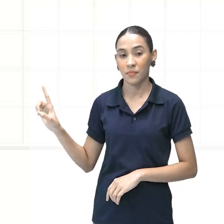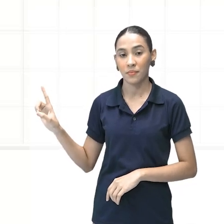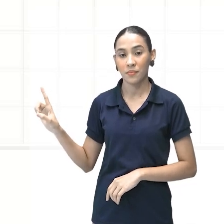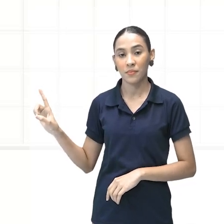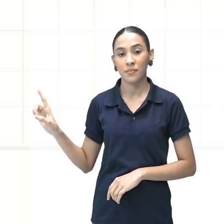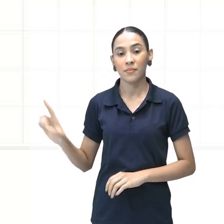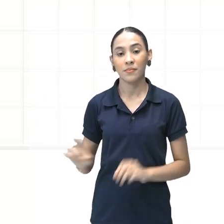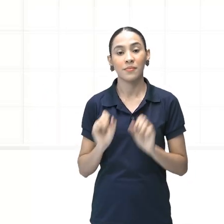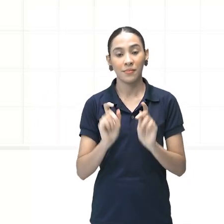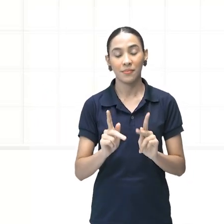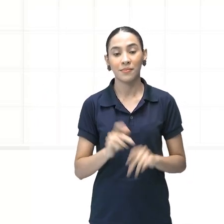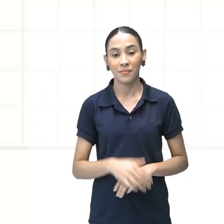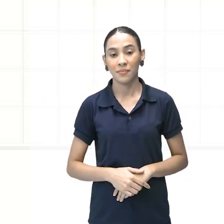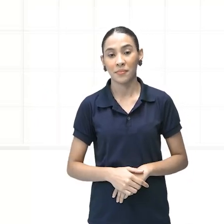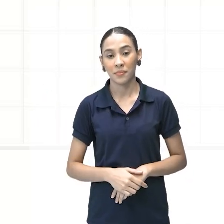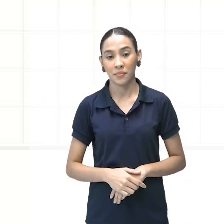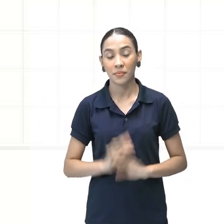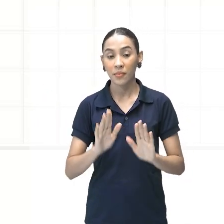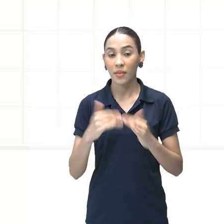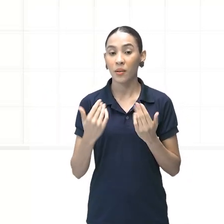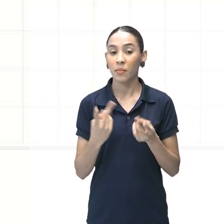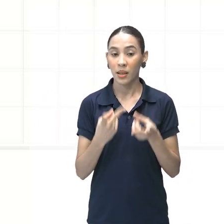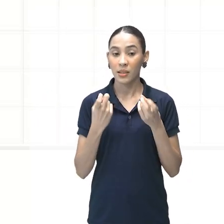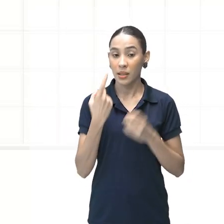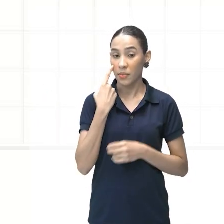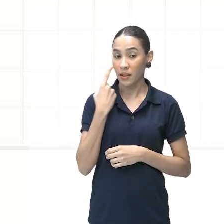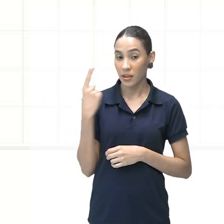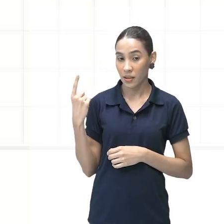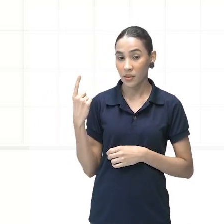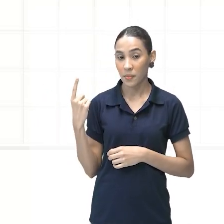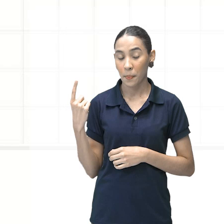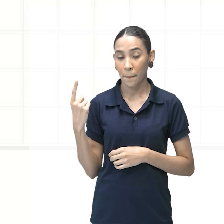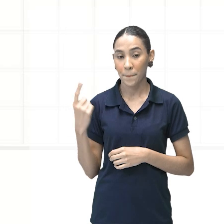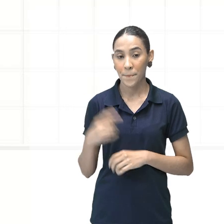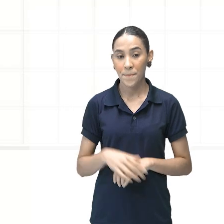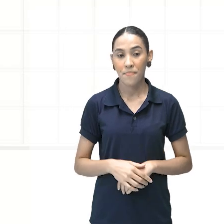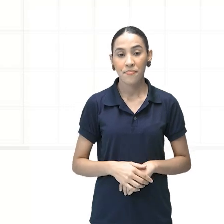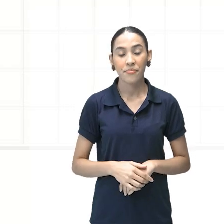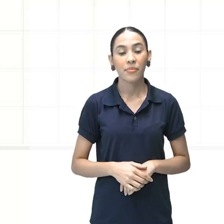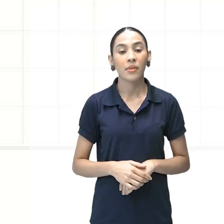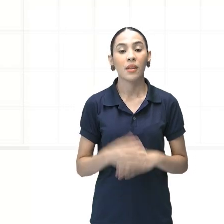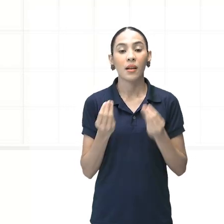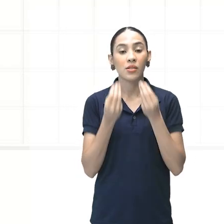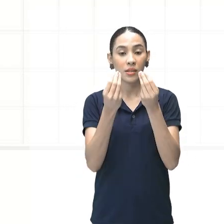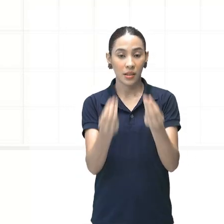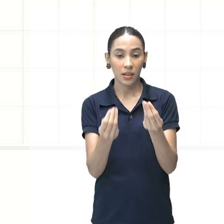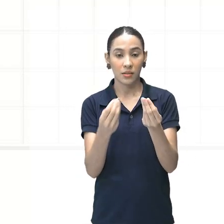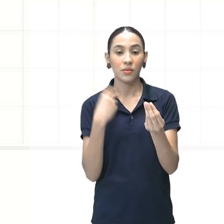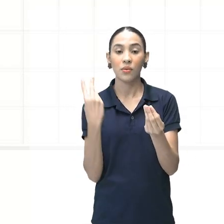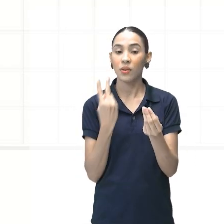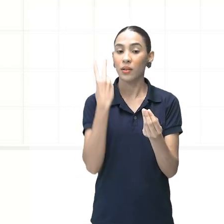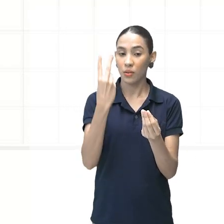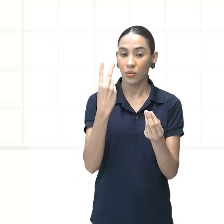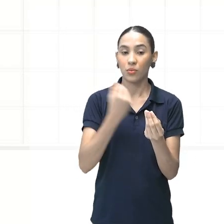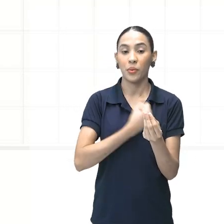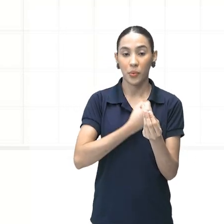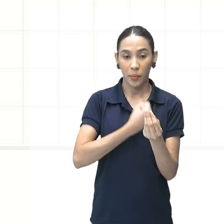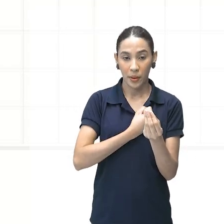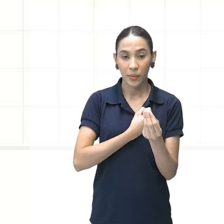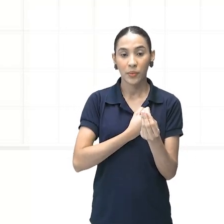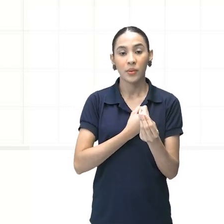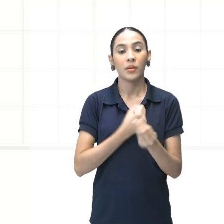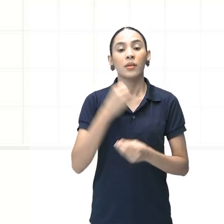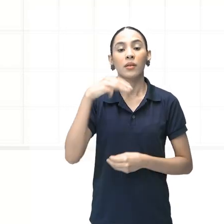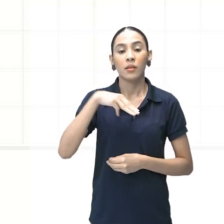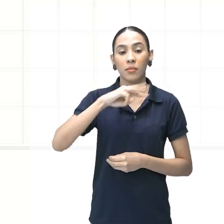D. Tudo bem? Observe que essa questão, ela te dá o valor, os valores